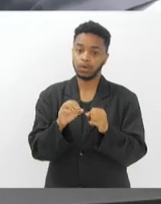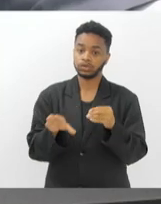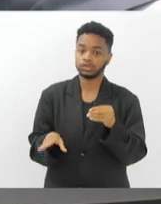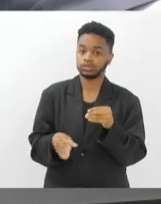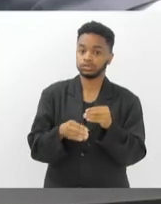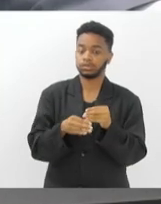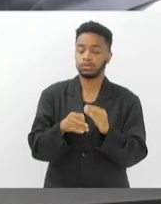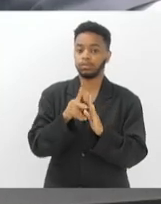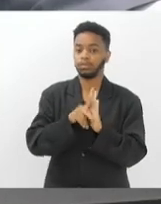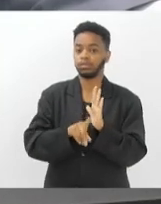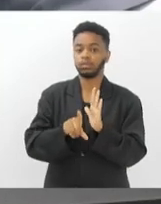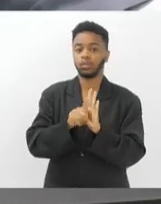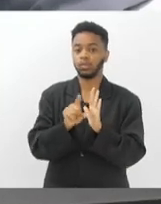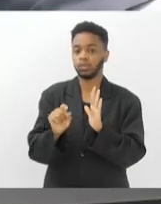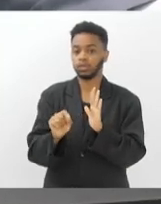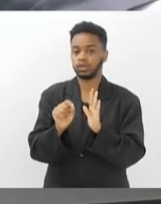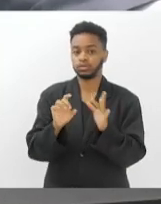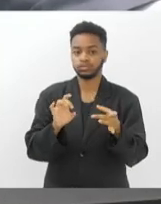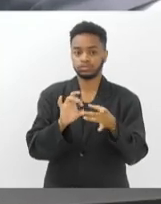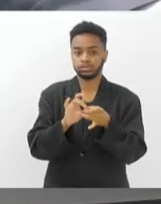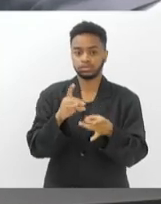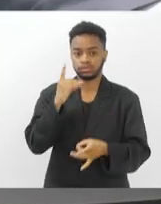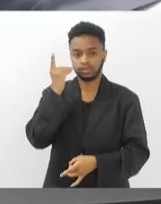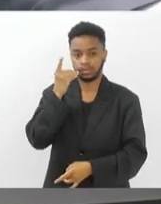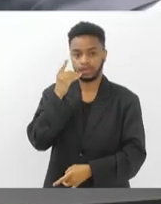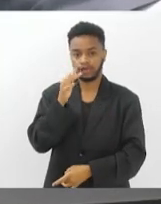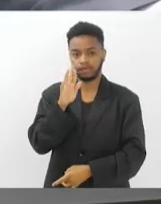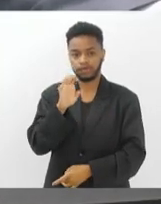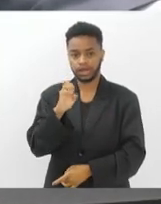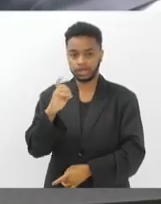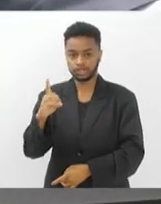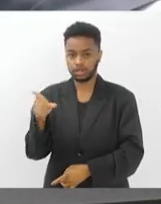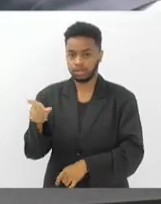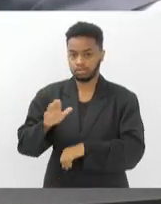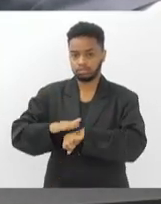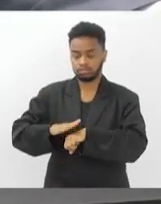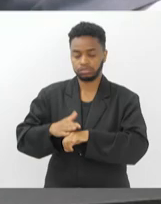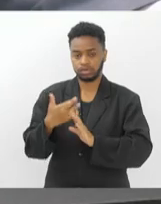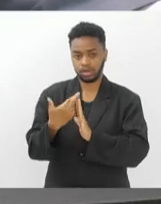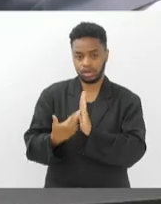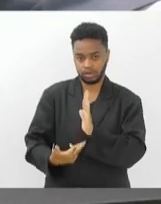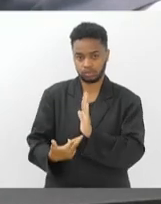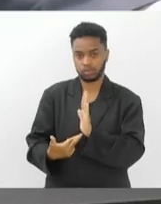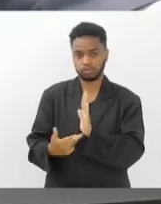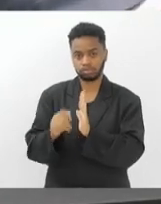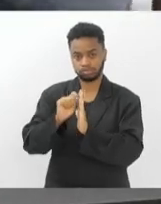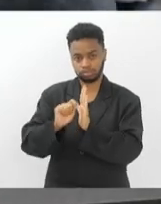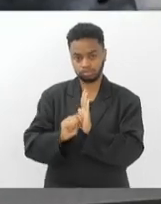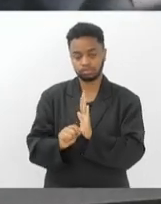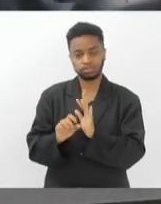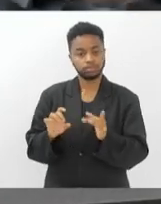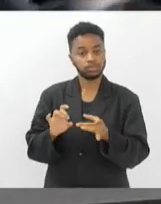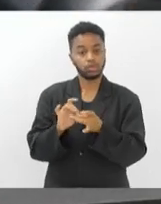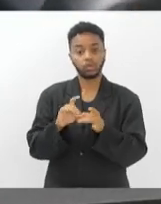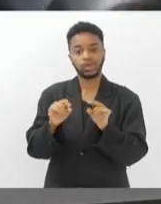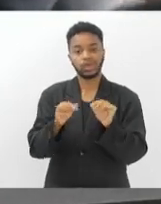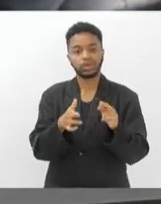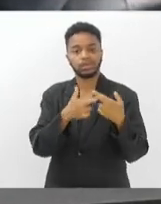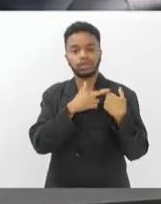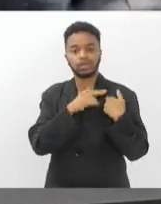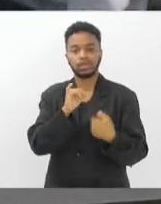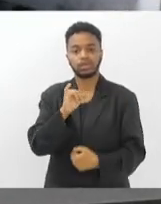vosso projeto, junto com o deputado Fred Pacheco, que é o relator, dizendo, cabendo à INEA